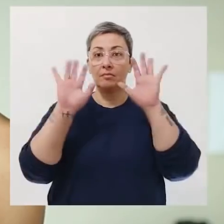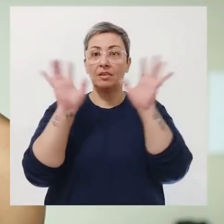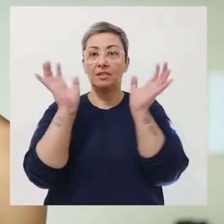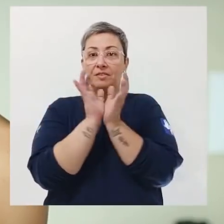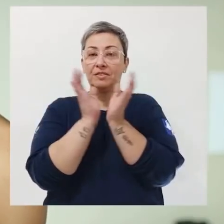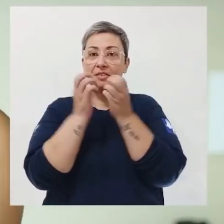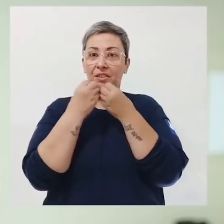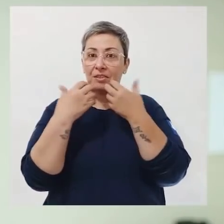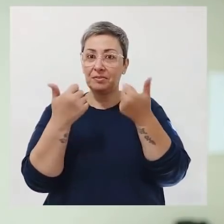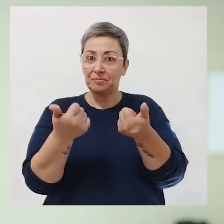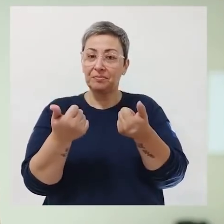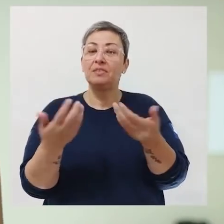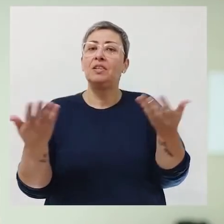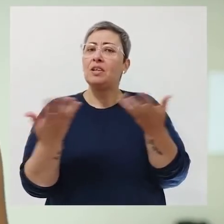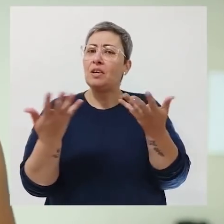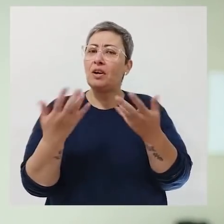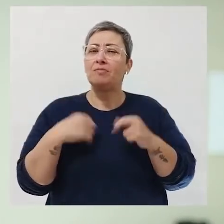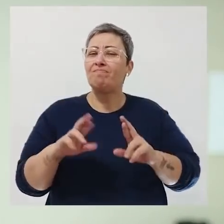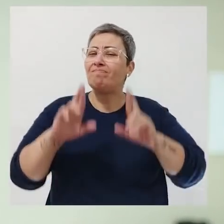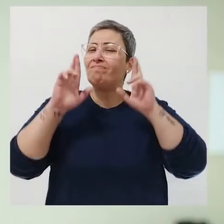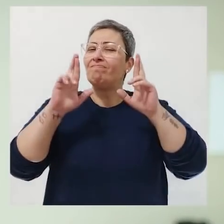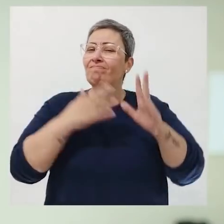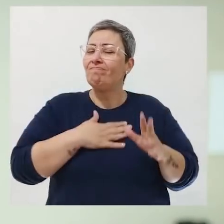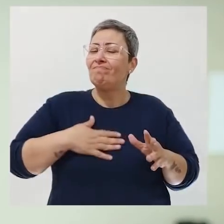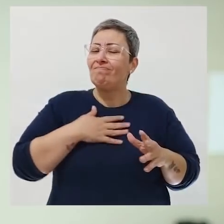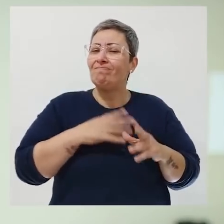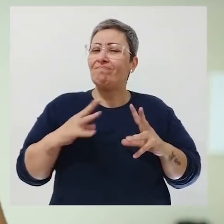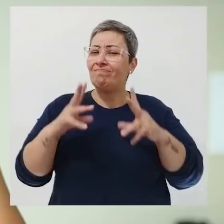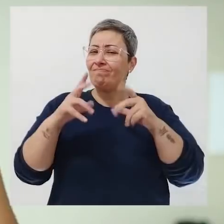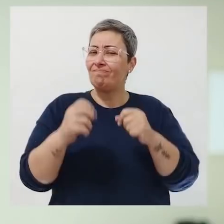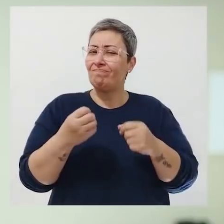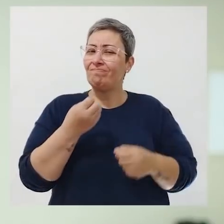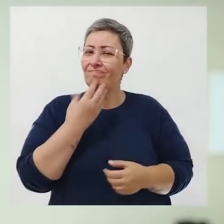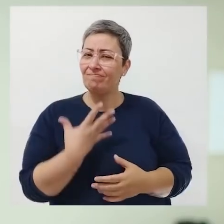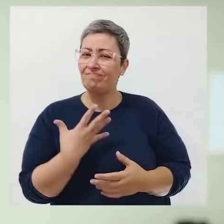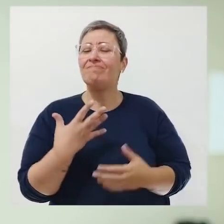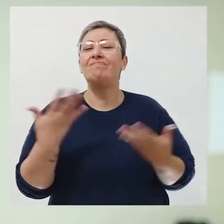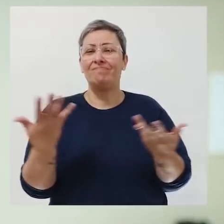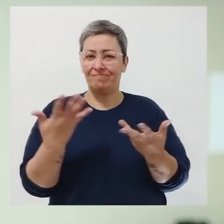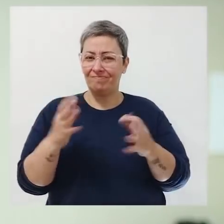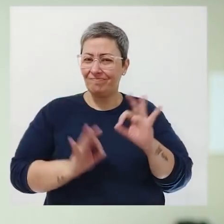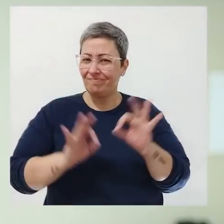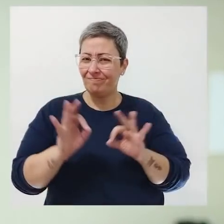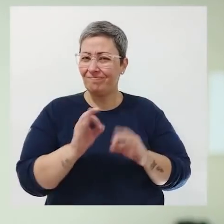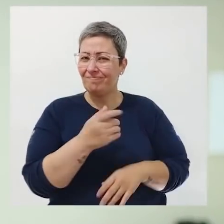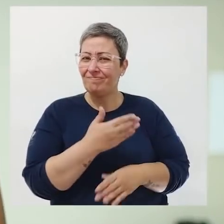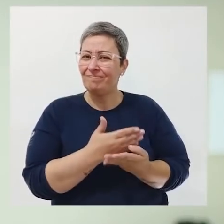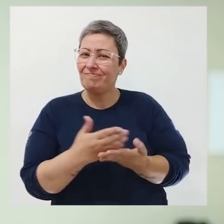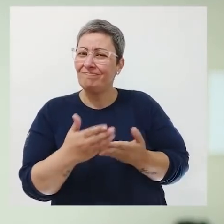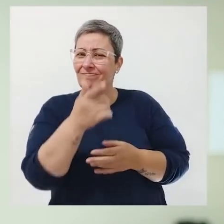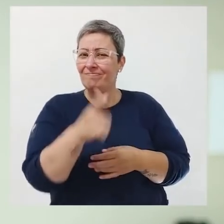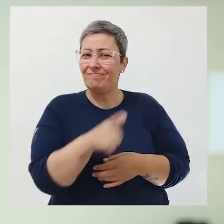Oi, turminha! Como vocês estão? Espero e desejo que estejam todos bem. Preparados para